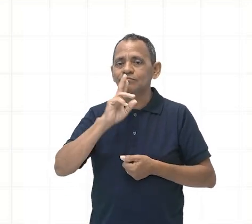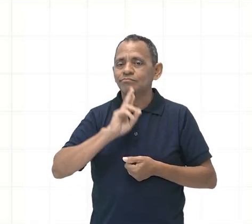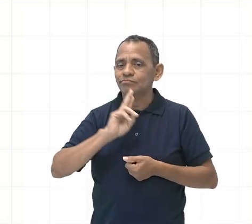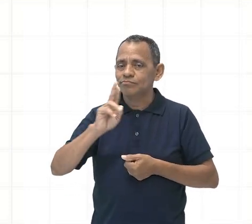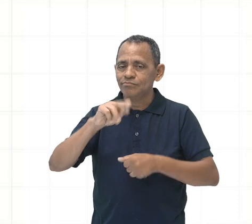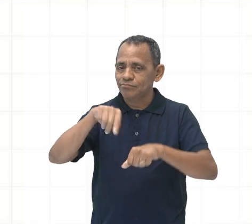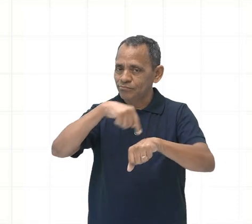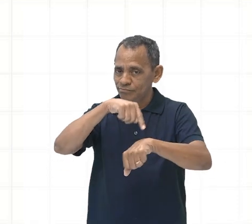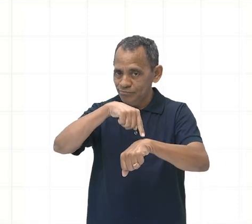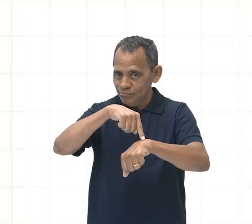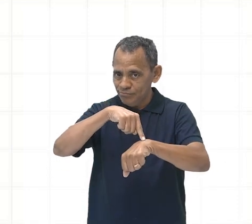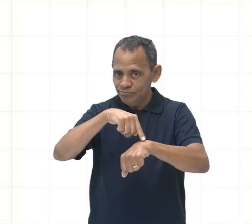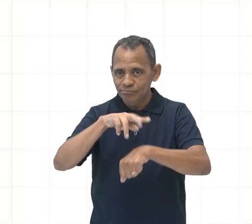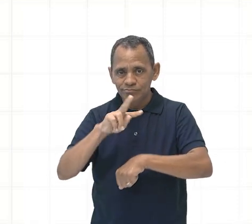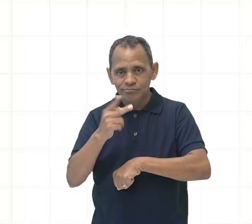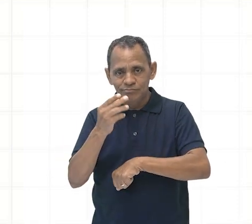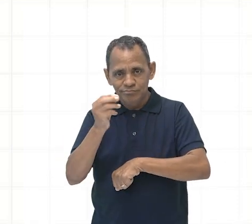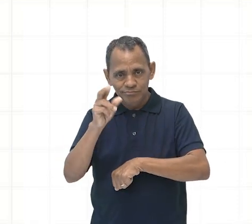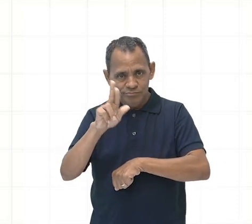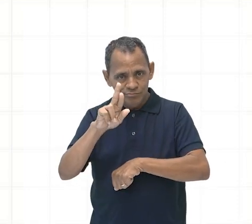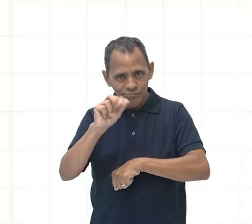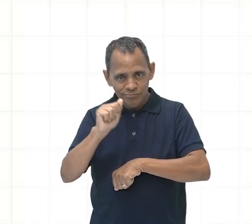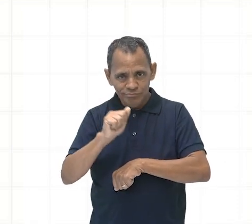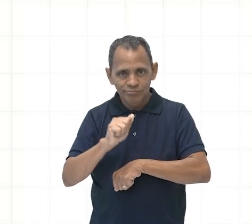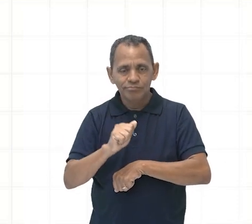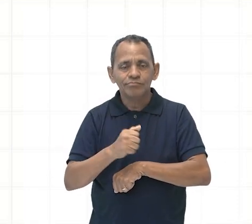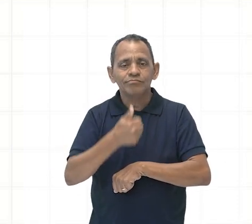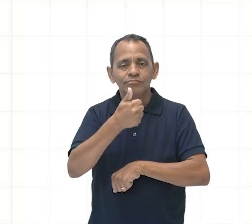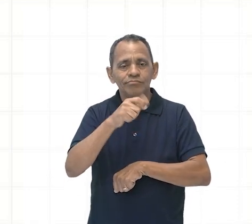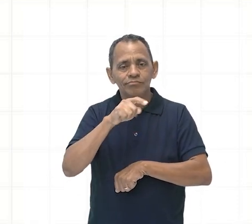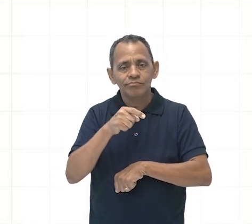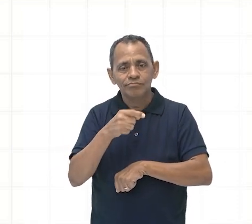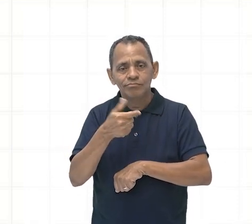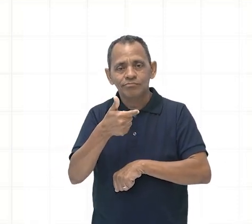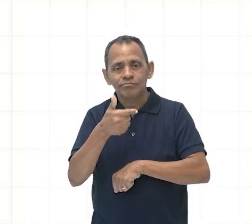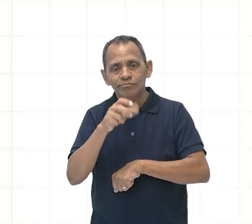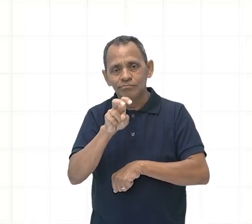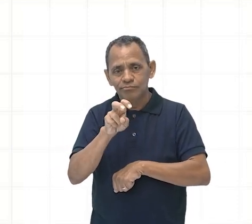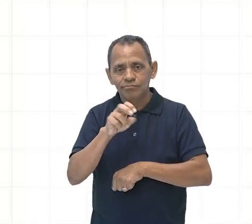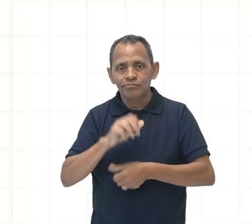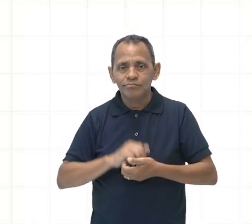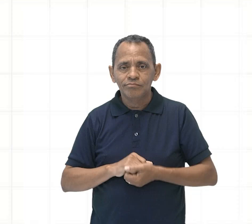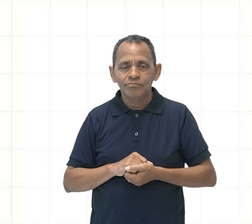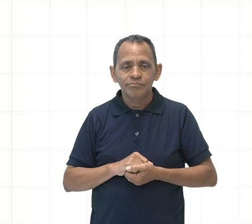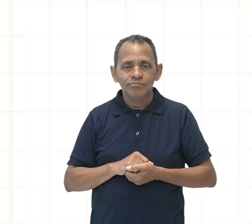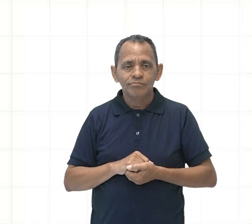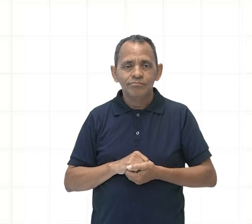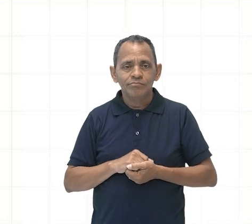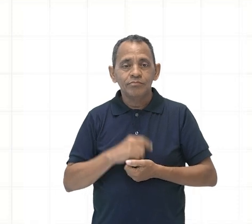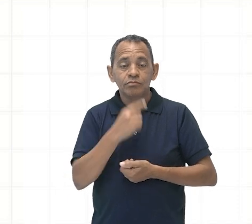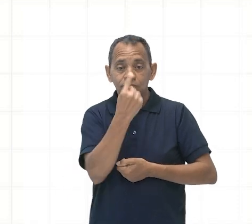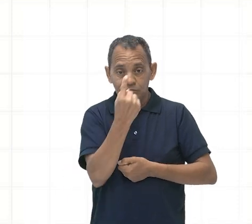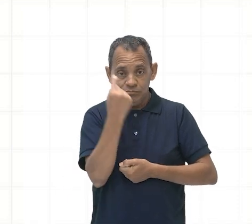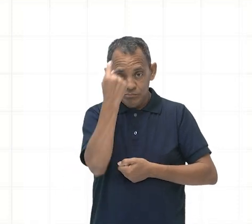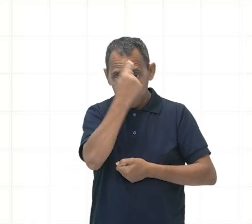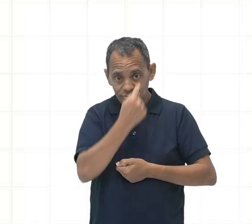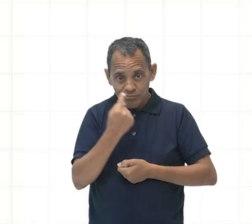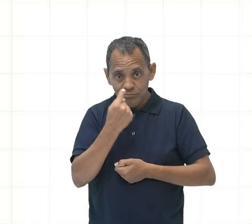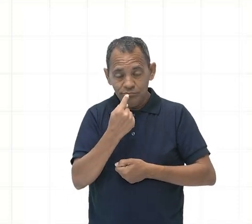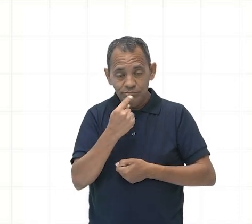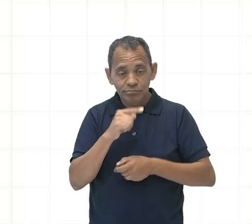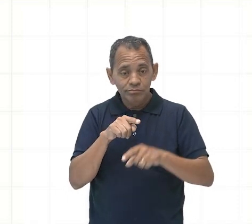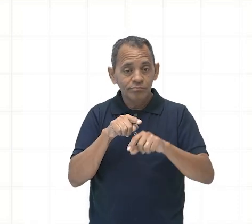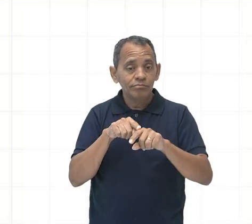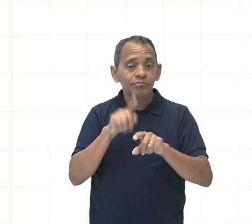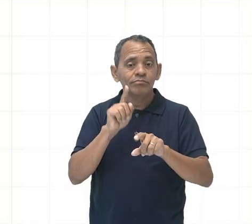hora. Eu tenho 1,25 horas. Ou seja, eu tenho 1 hora mais 0,25 de 1